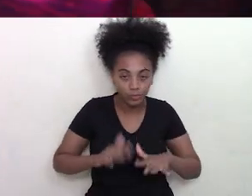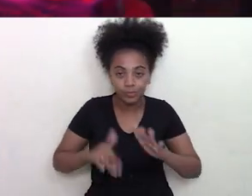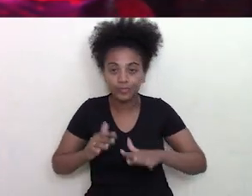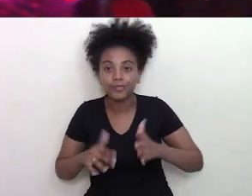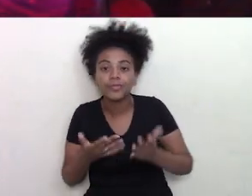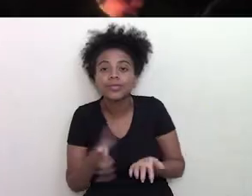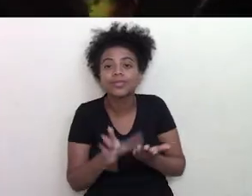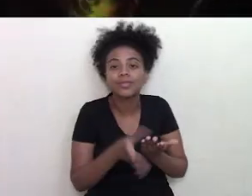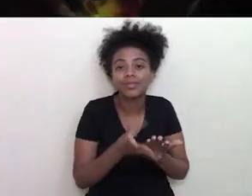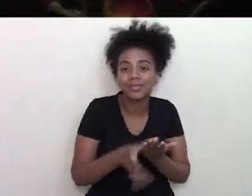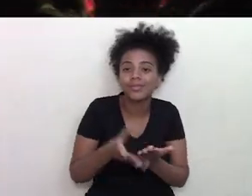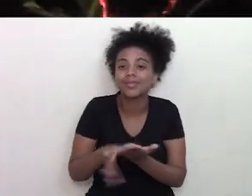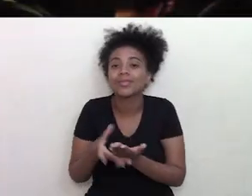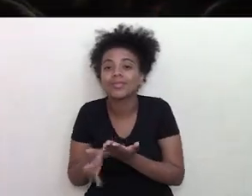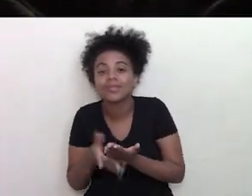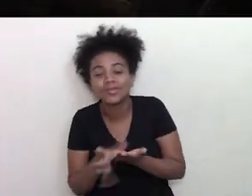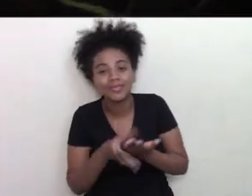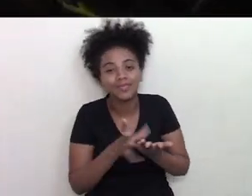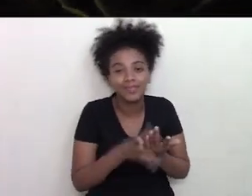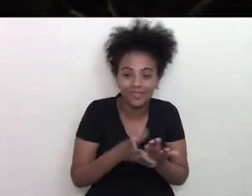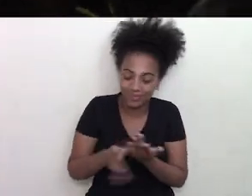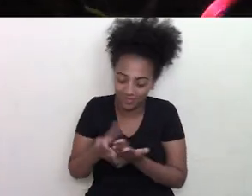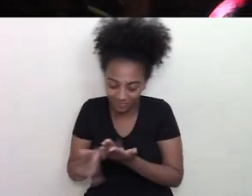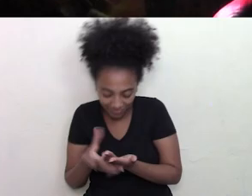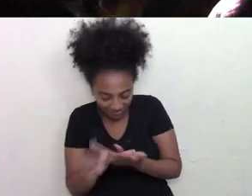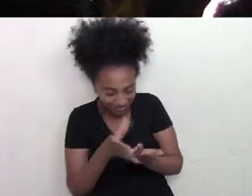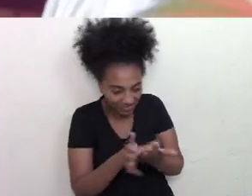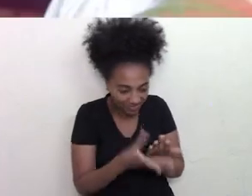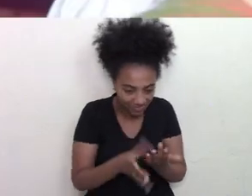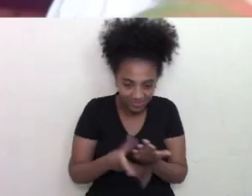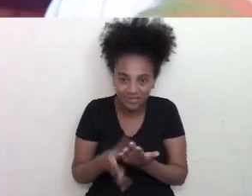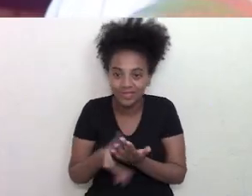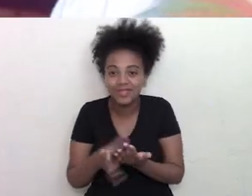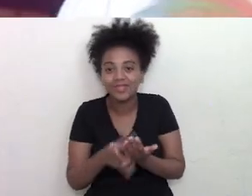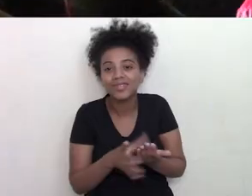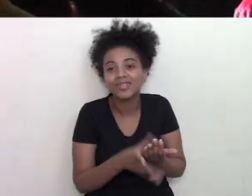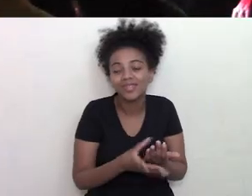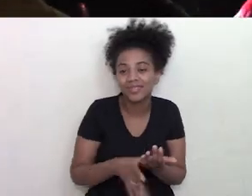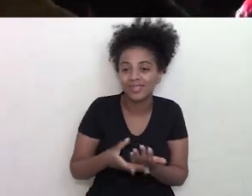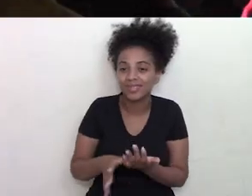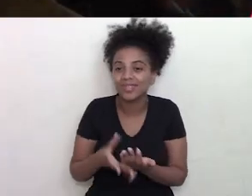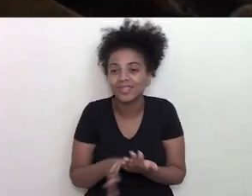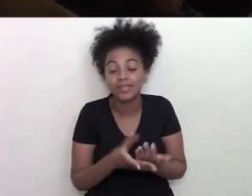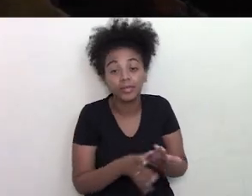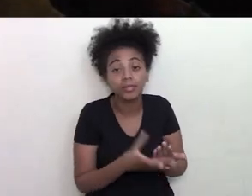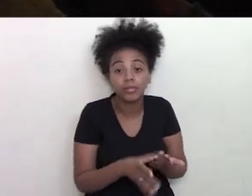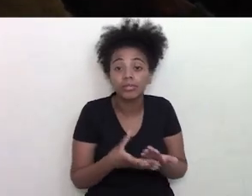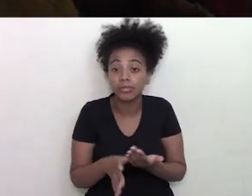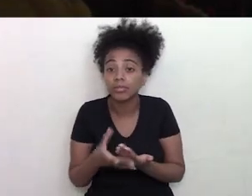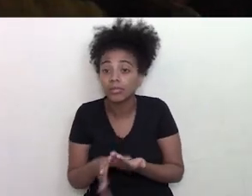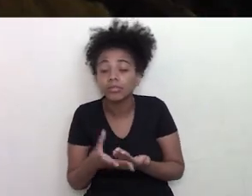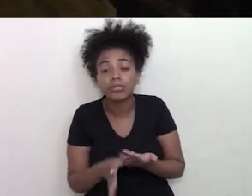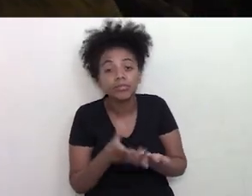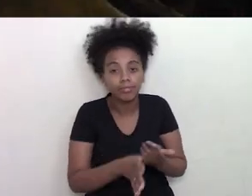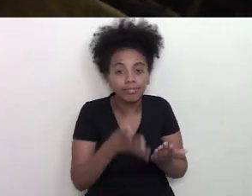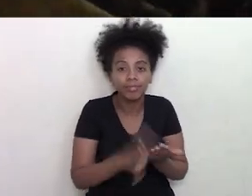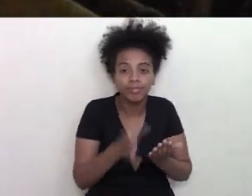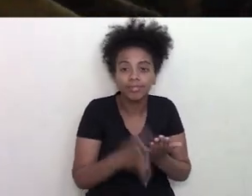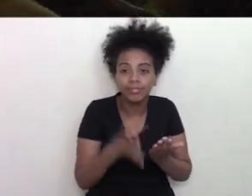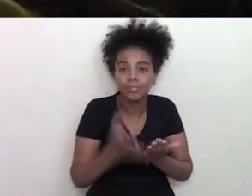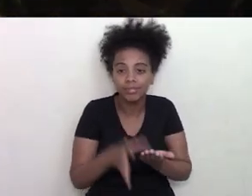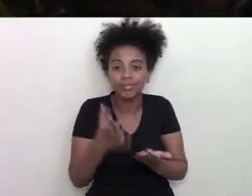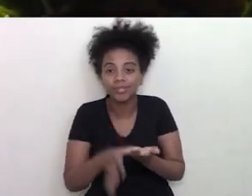Faz costas, faz costas, faz. Faz carinho, faz carinho, faz carinho.